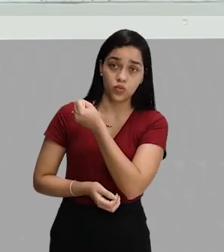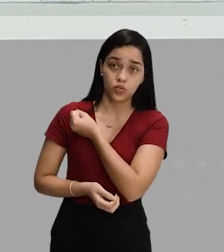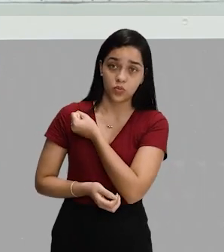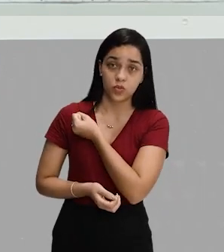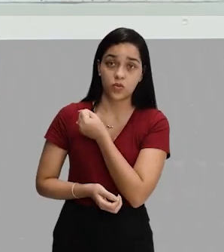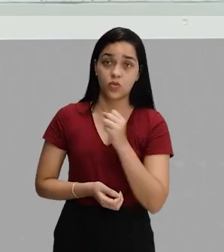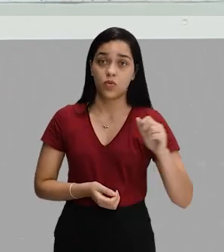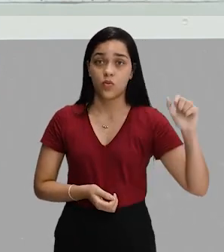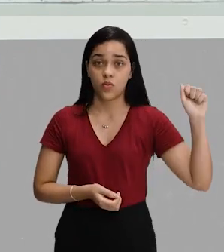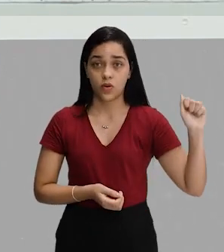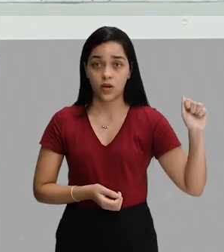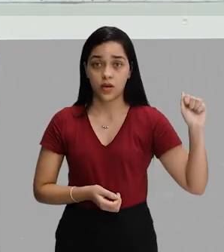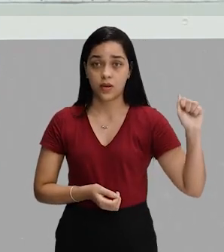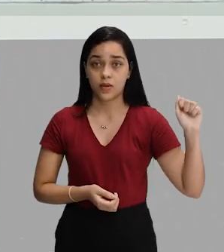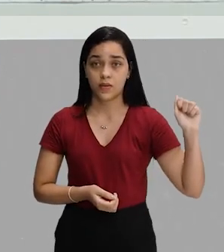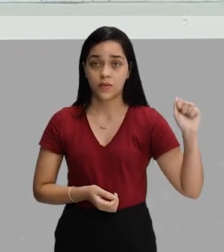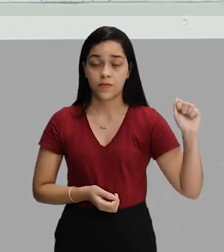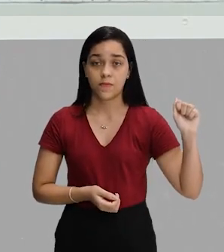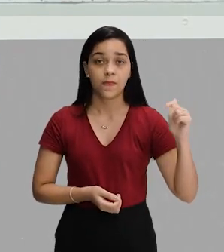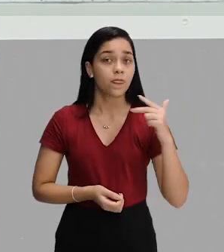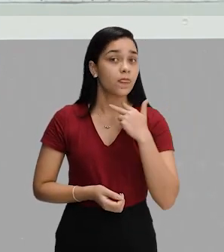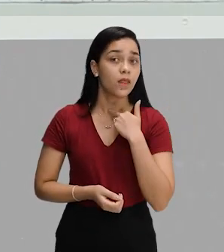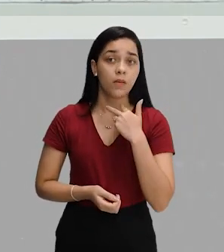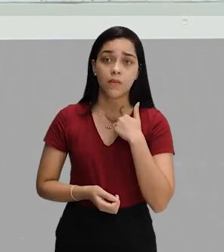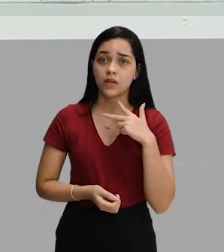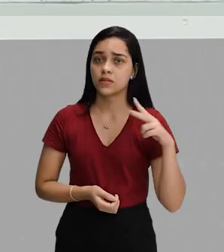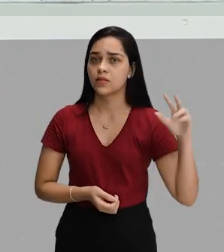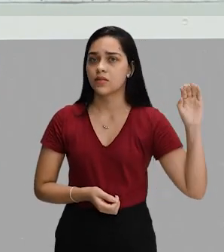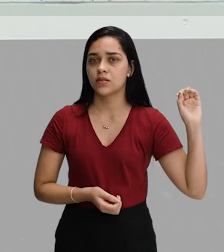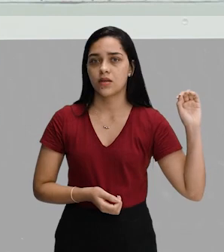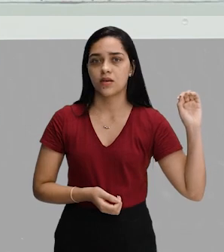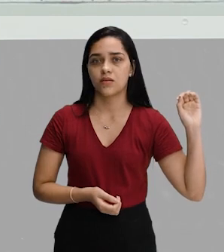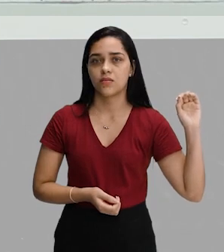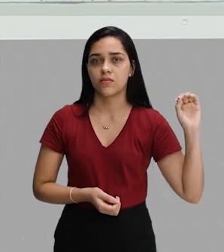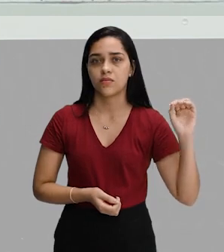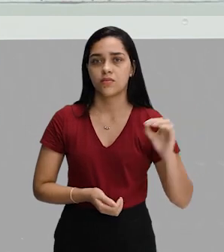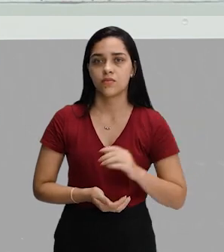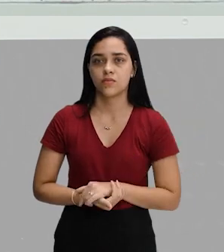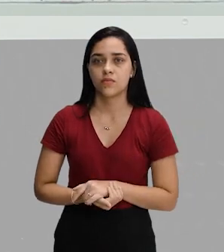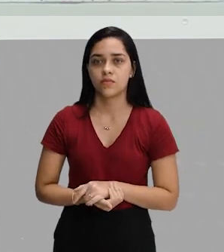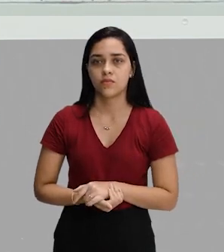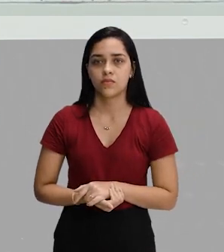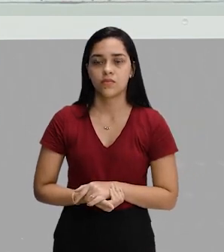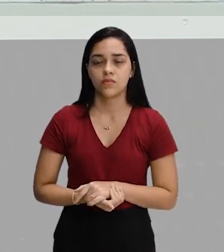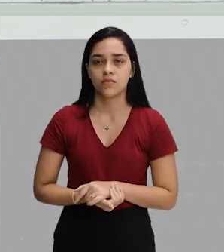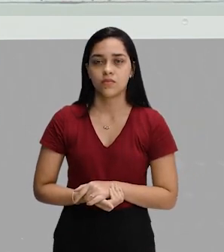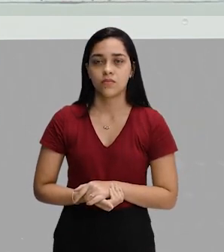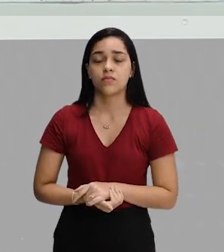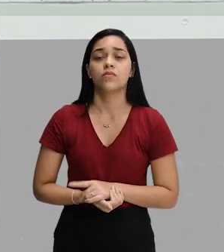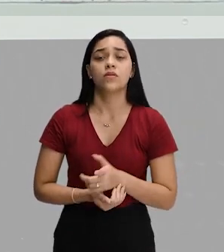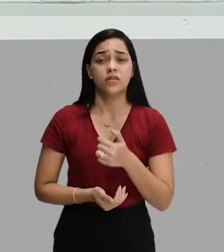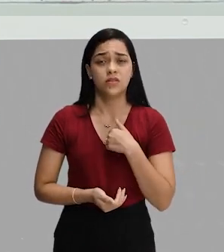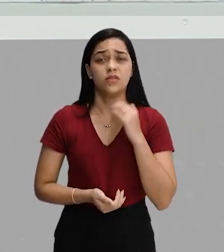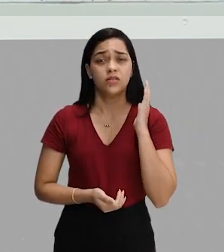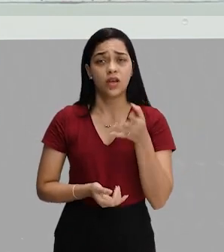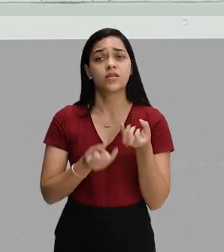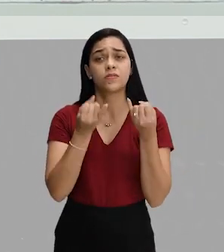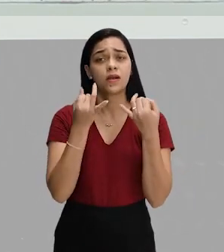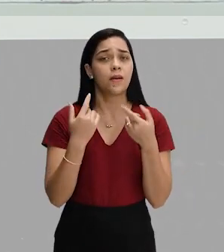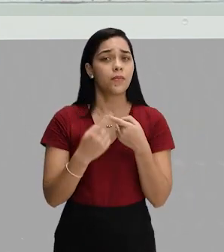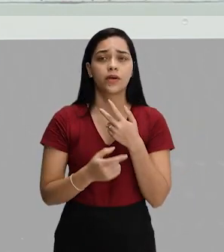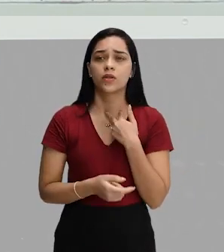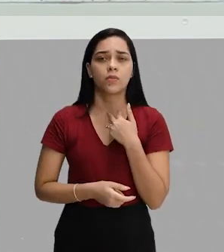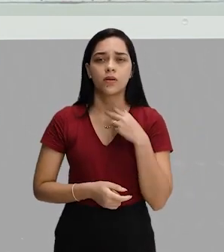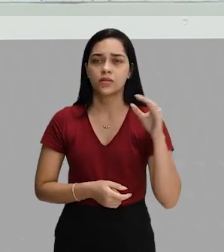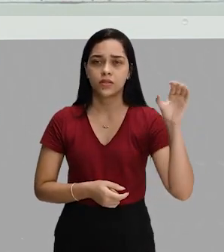A, ele não pode ser zero. Não pode ser zero. Vou já te explicar por que ele não pode ser